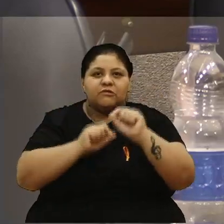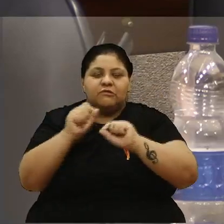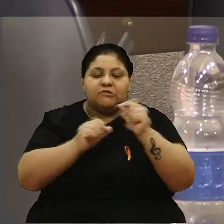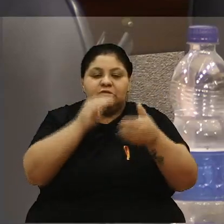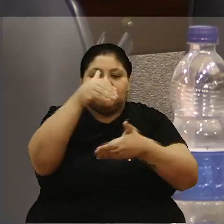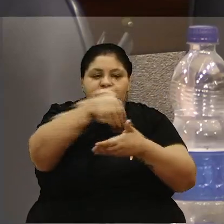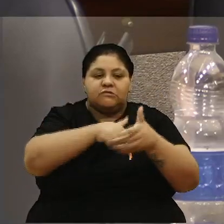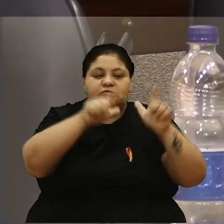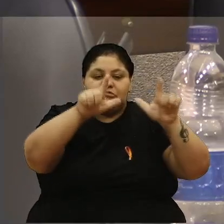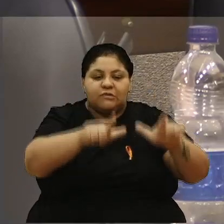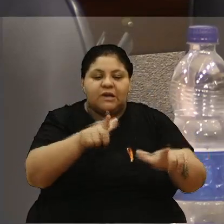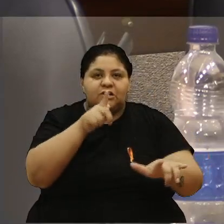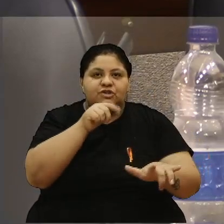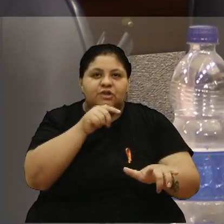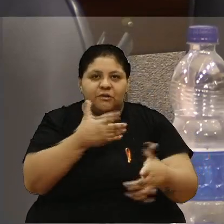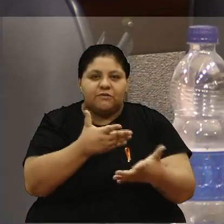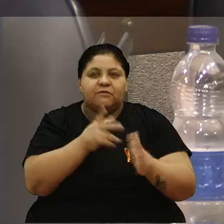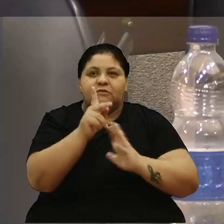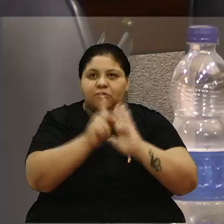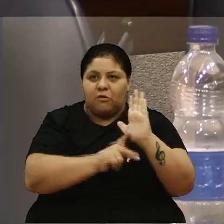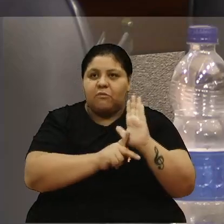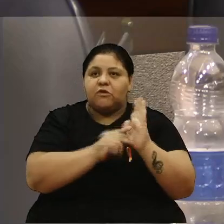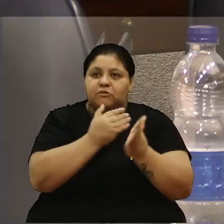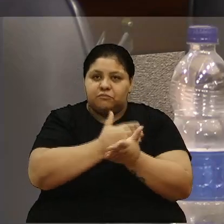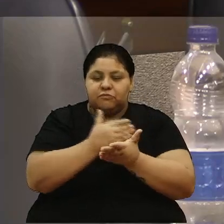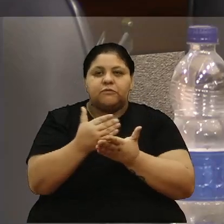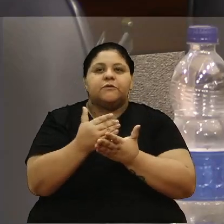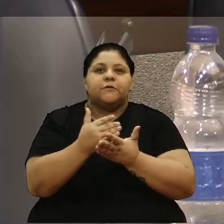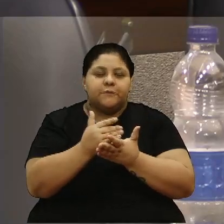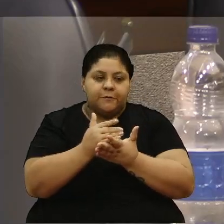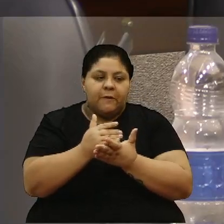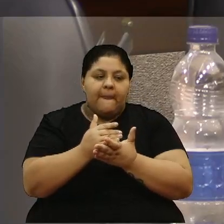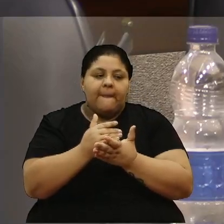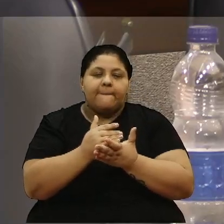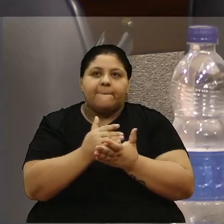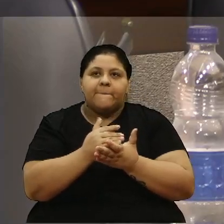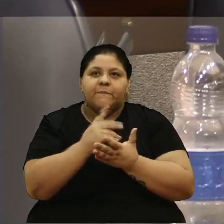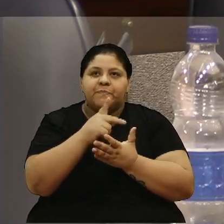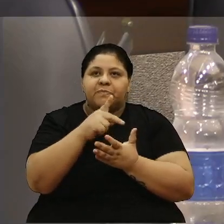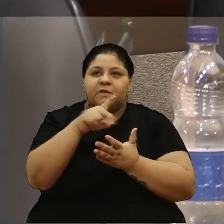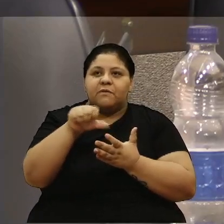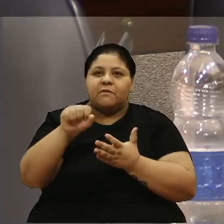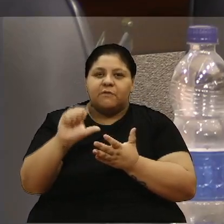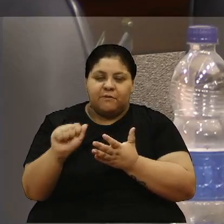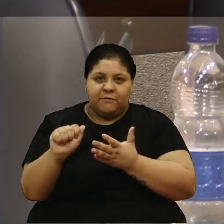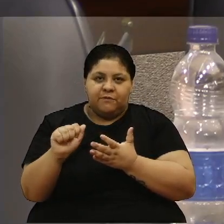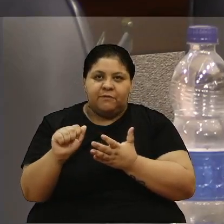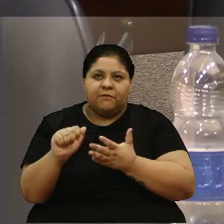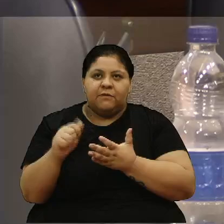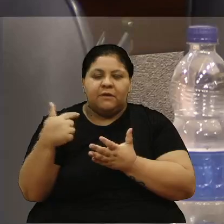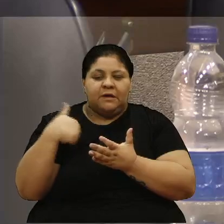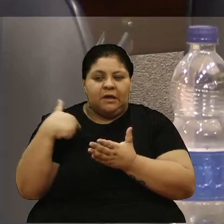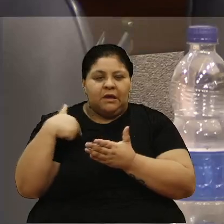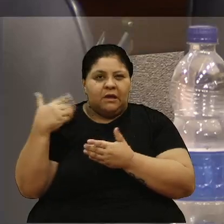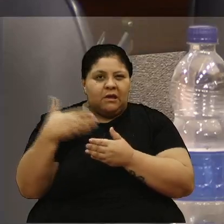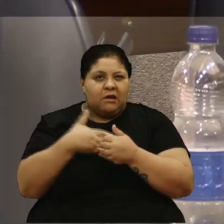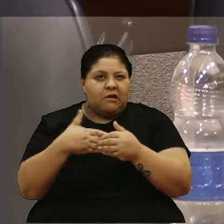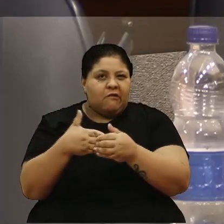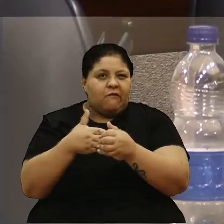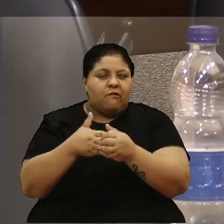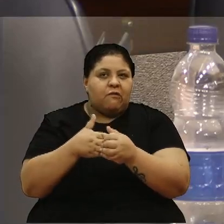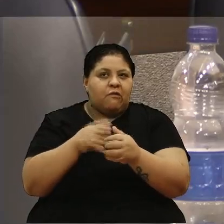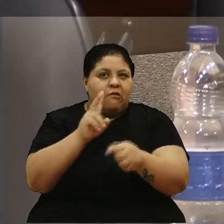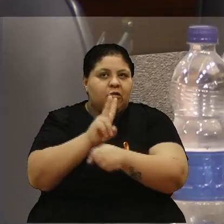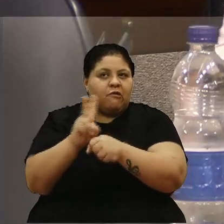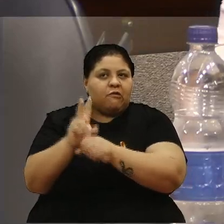das zonas de água. É um projeto piloto, o PSA, é um projeto piloto, eu vou acompanhar e vou monitorar. Se